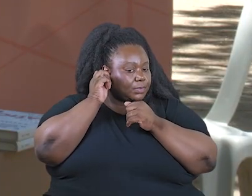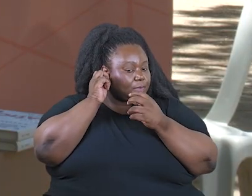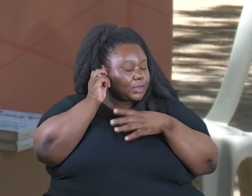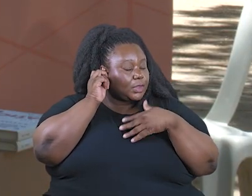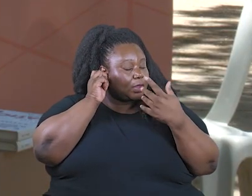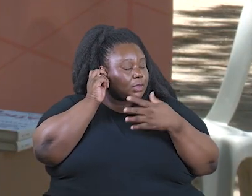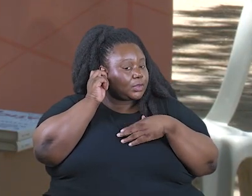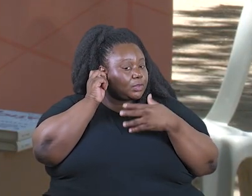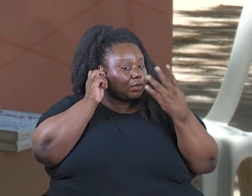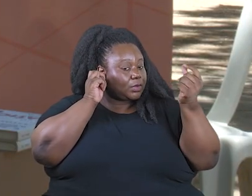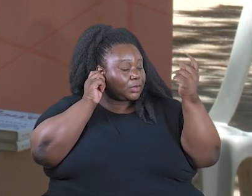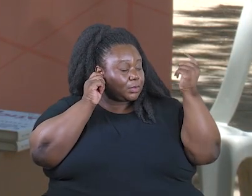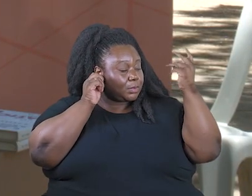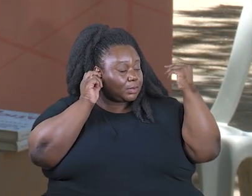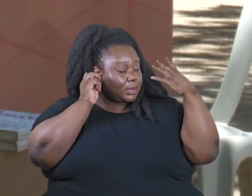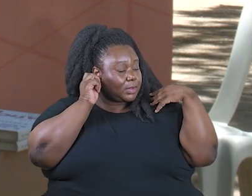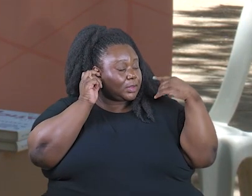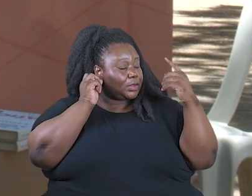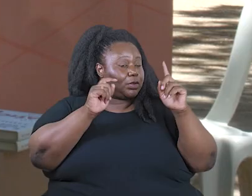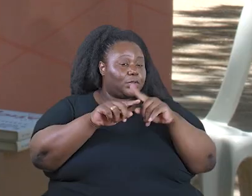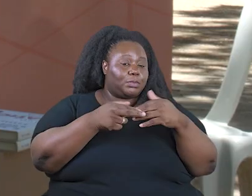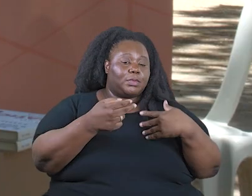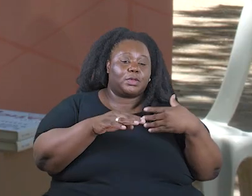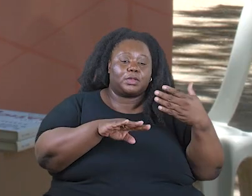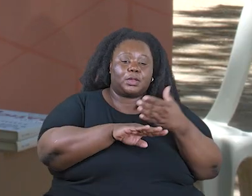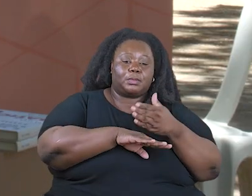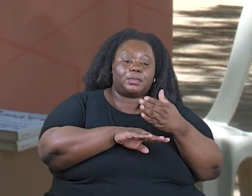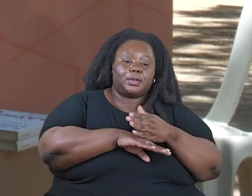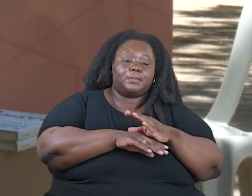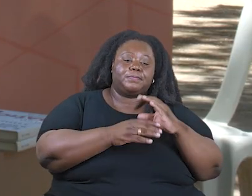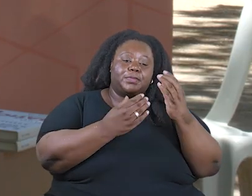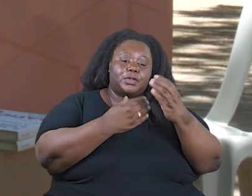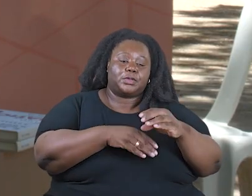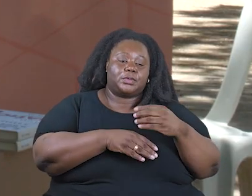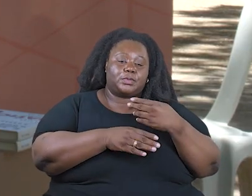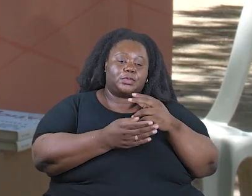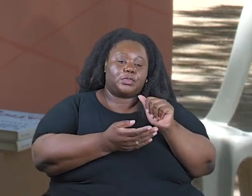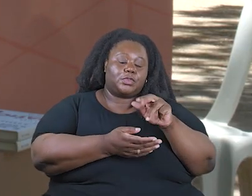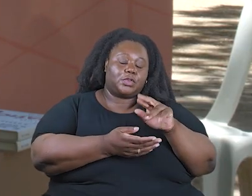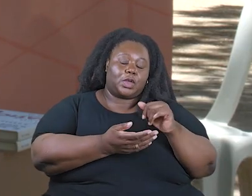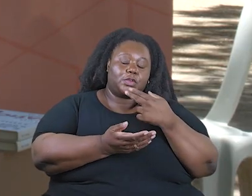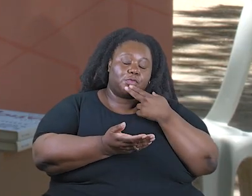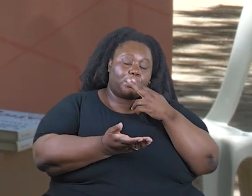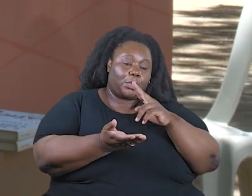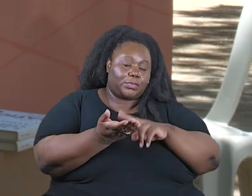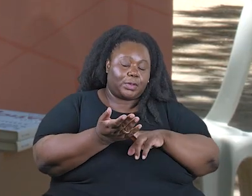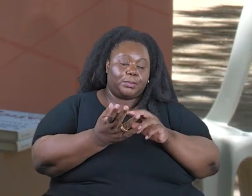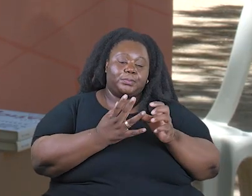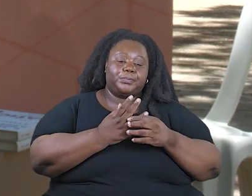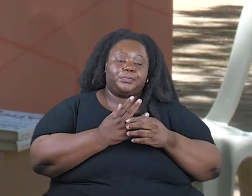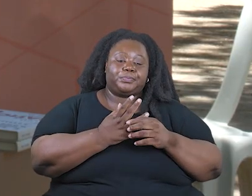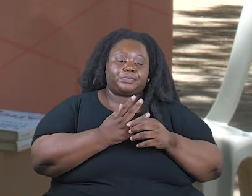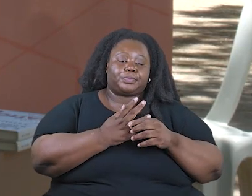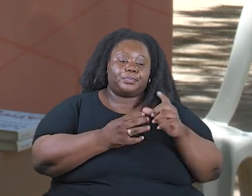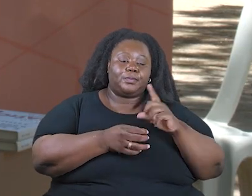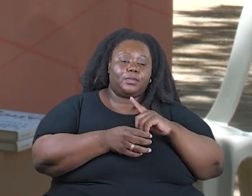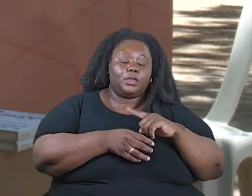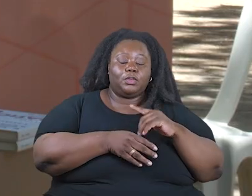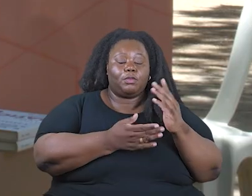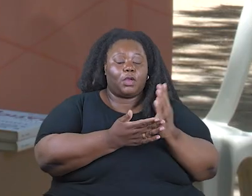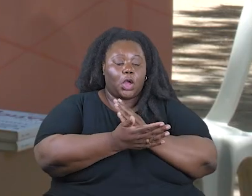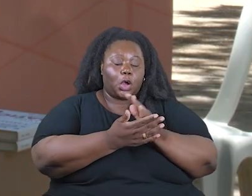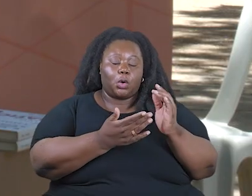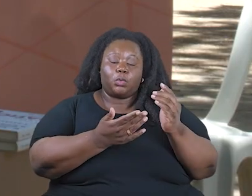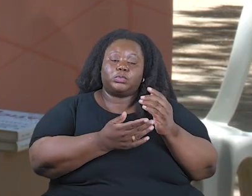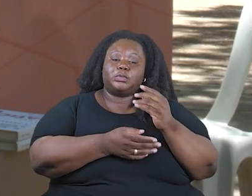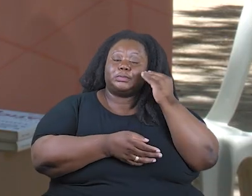outra geração da materialidade, né? Eu participava do circuito de arte postal. Eu tive durante